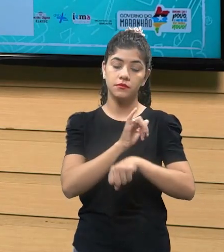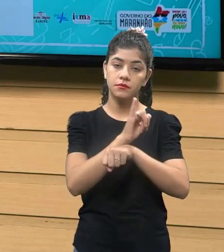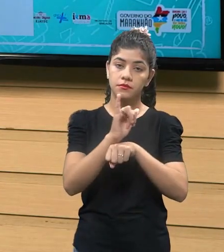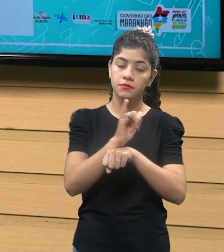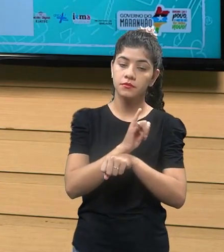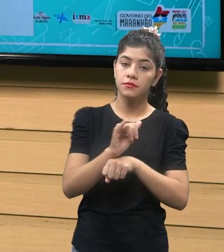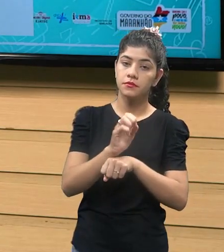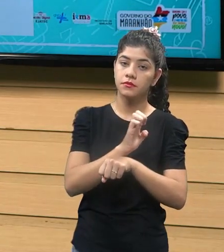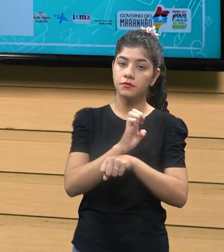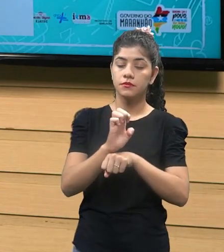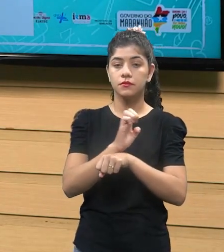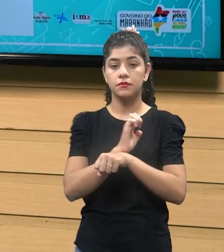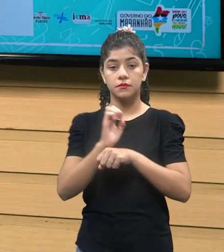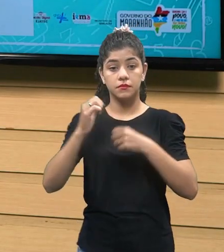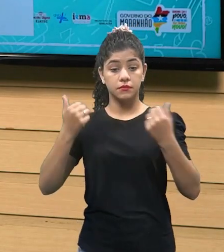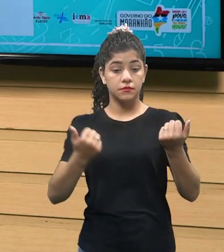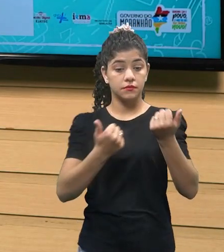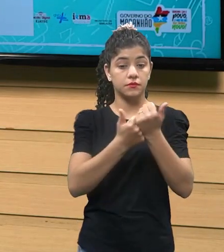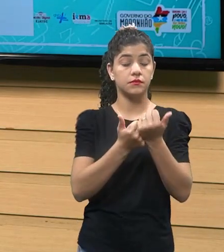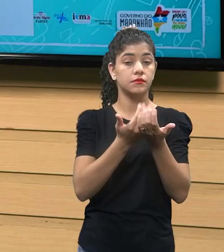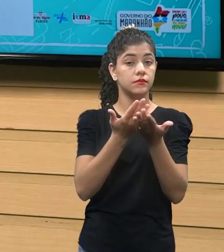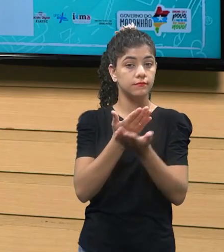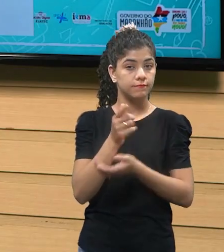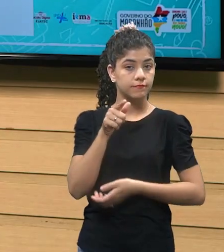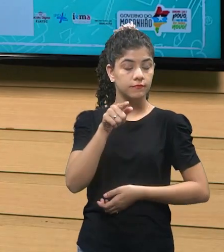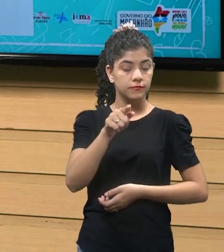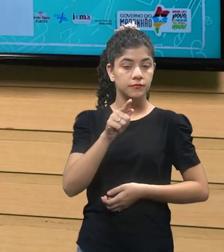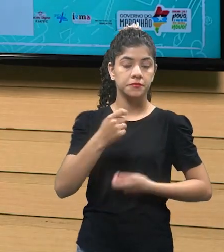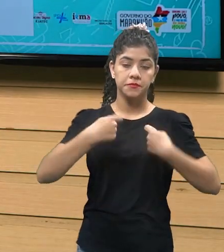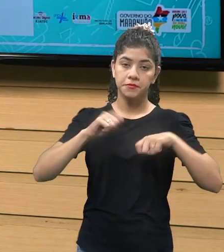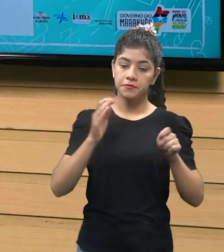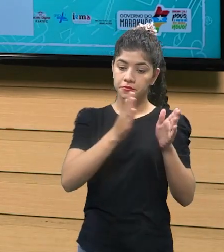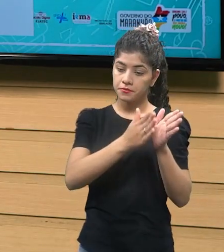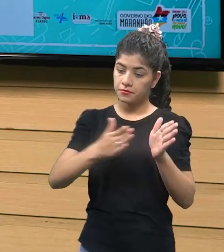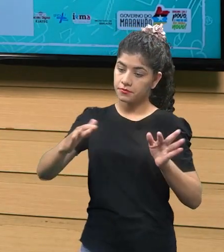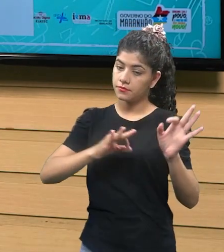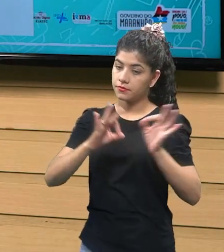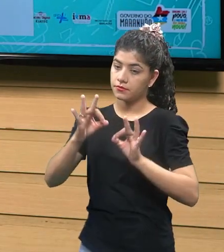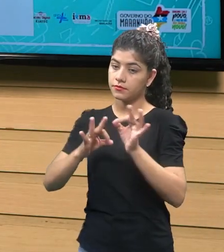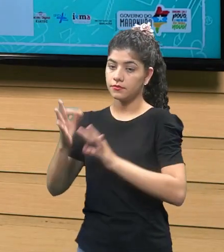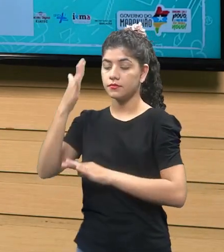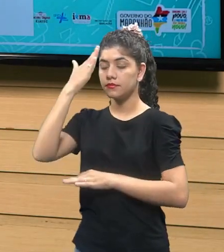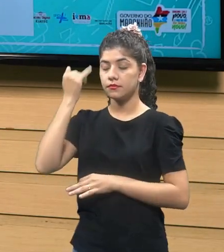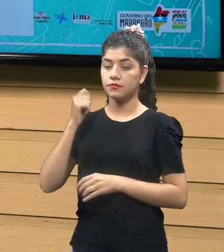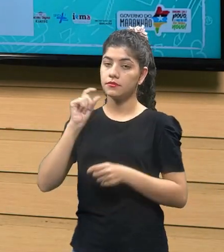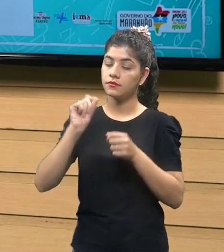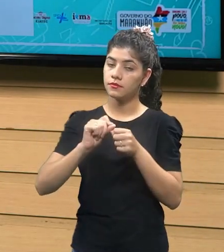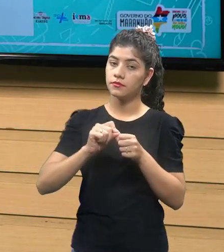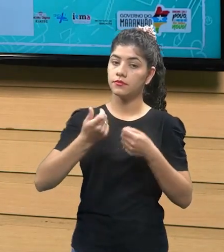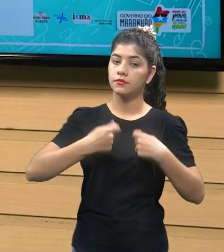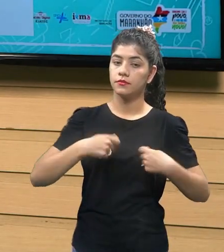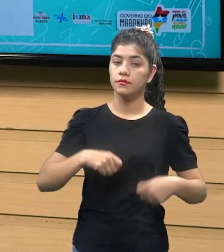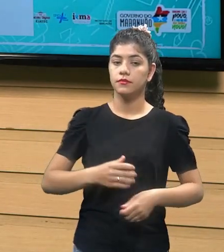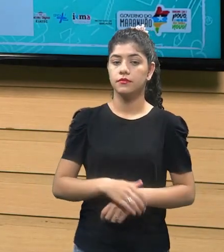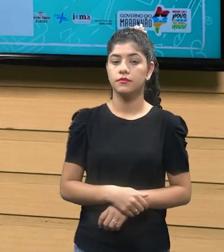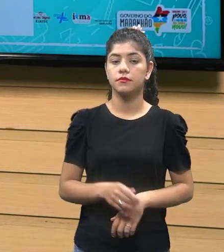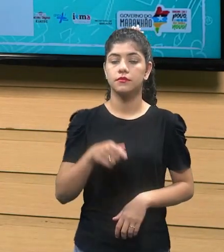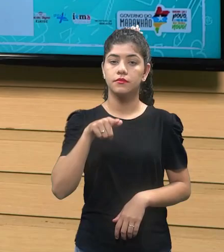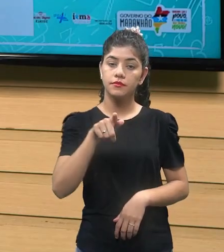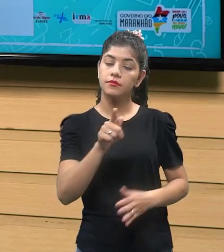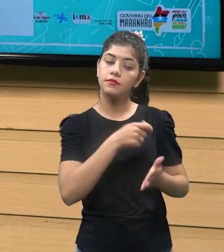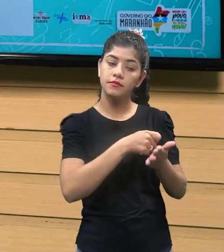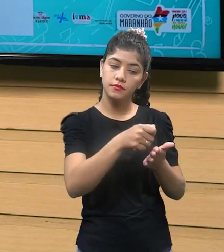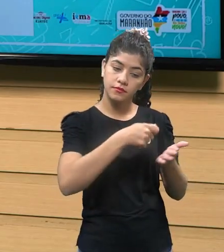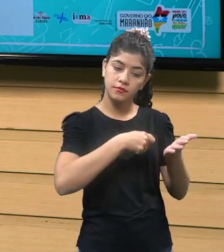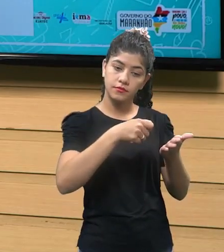a ordem na sequência ali o que ele precisa fazer. Então aquilo que você deixaria escrito para